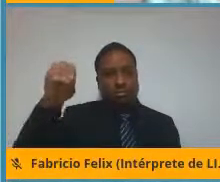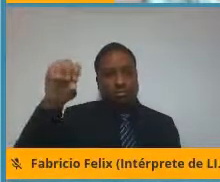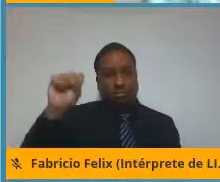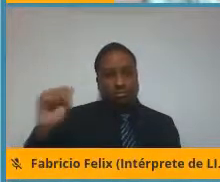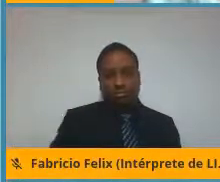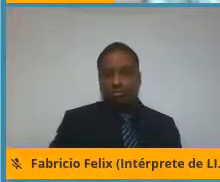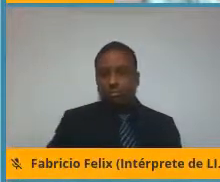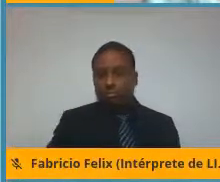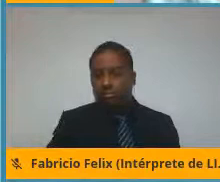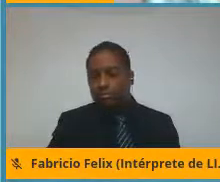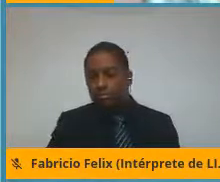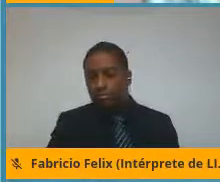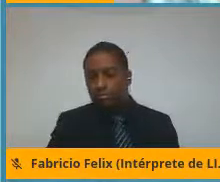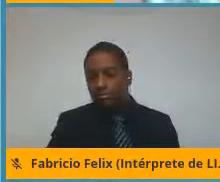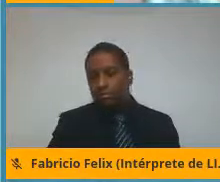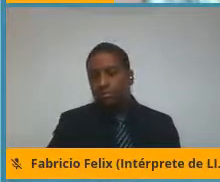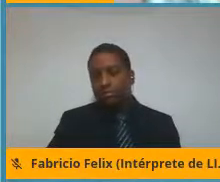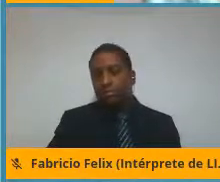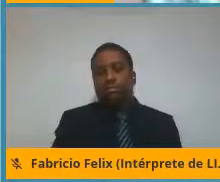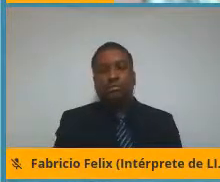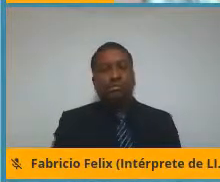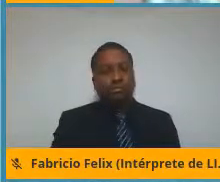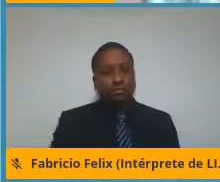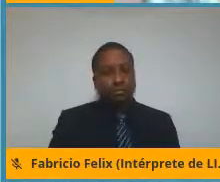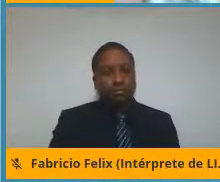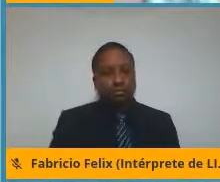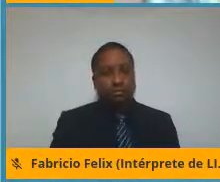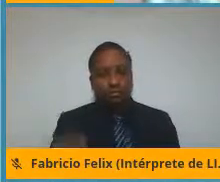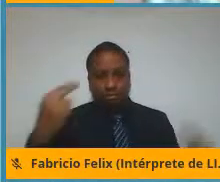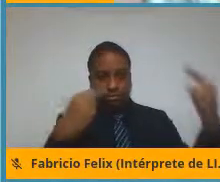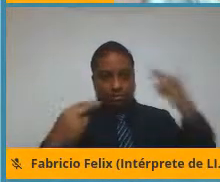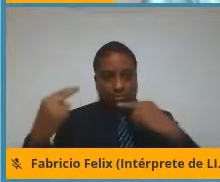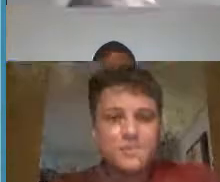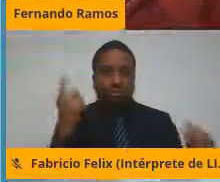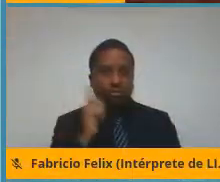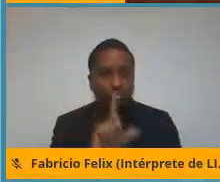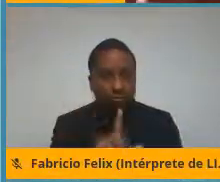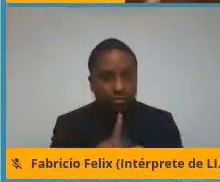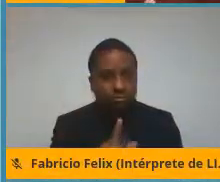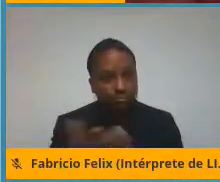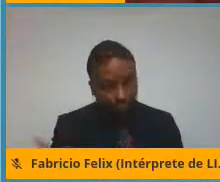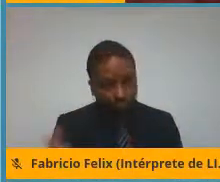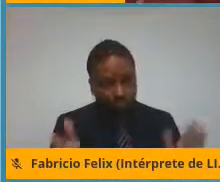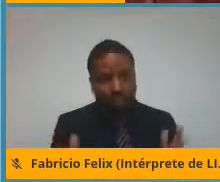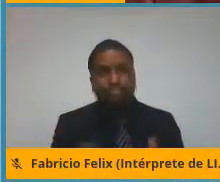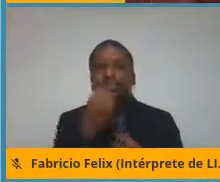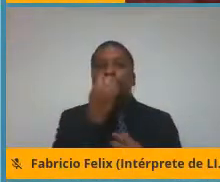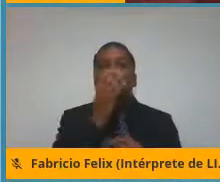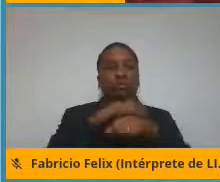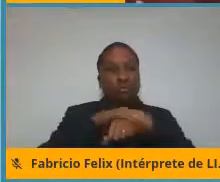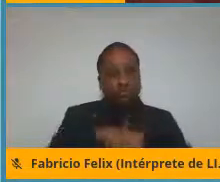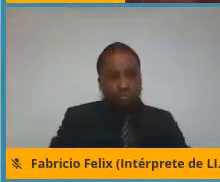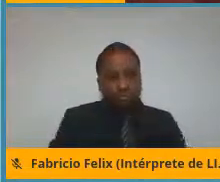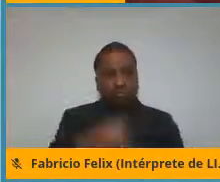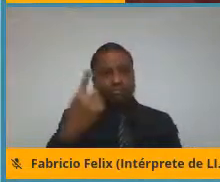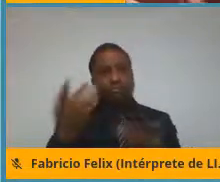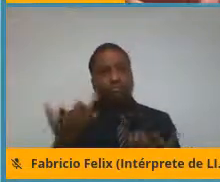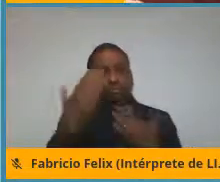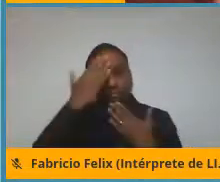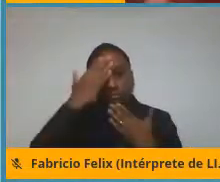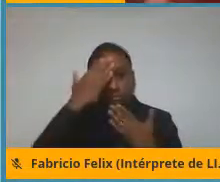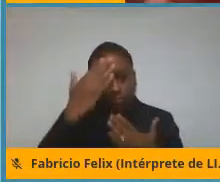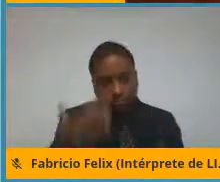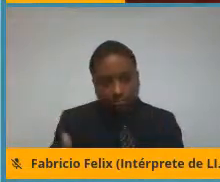Não sei se vocês estão conseguindo me visualizar aí, já. Então, boa noite, queria em primeiro lugar agradecer, né,